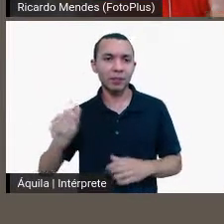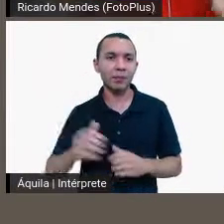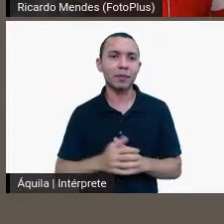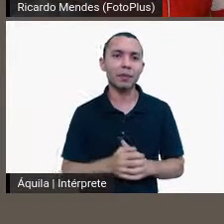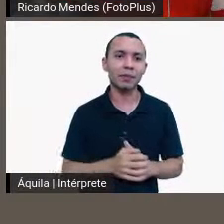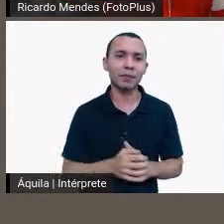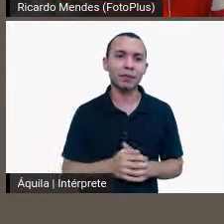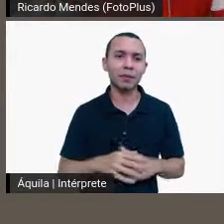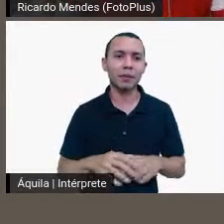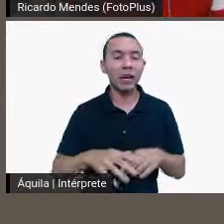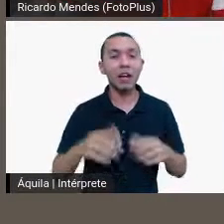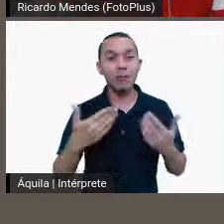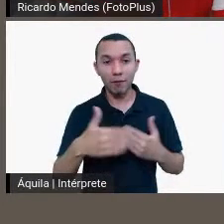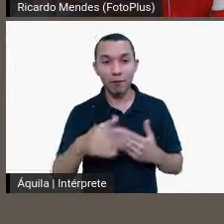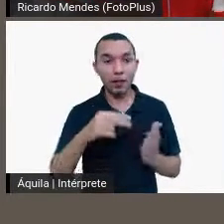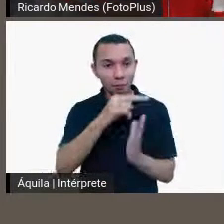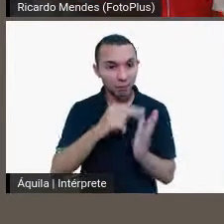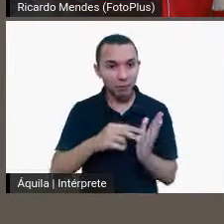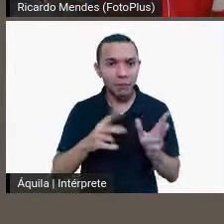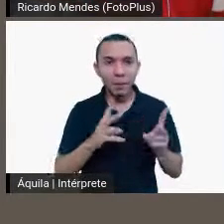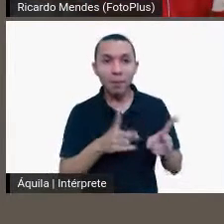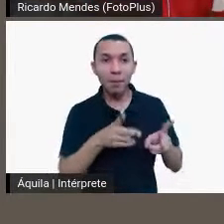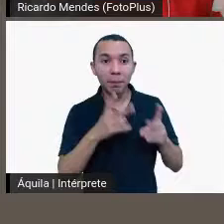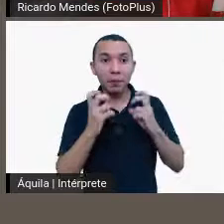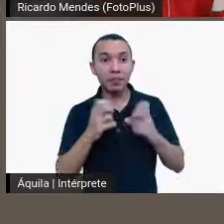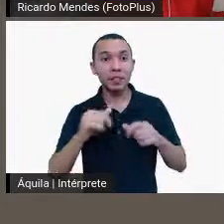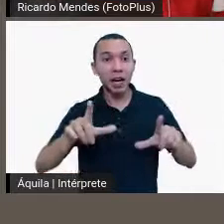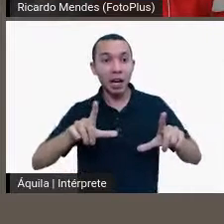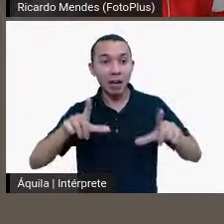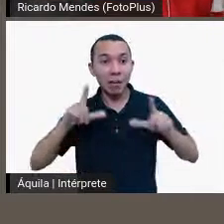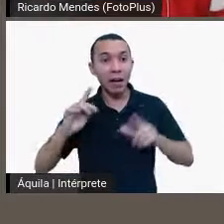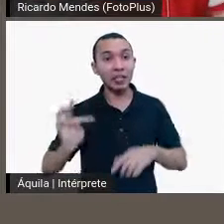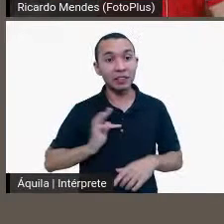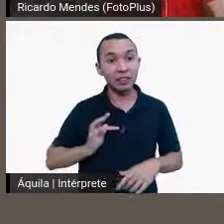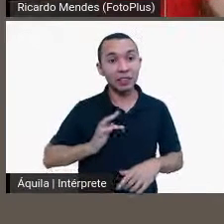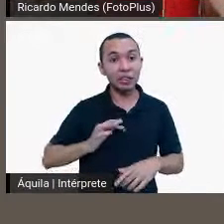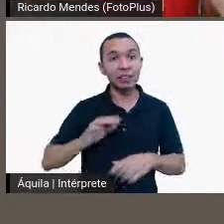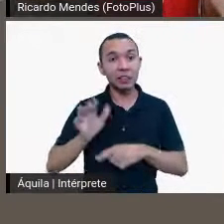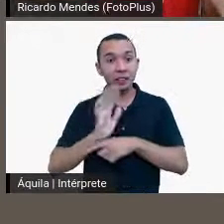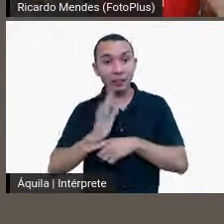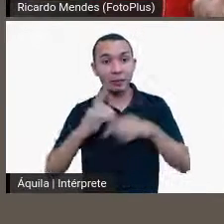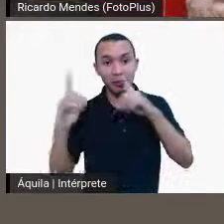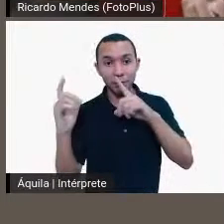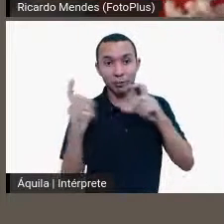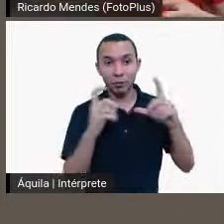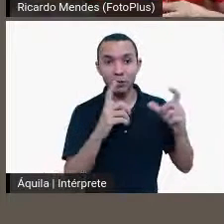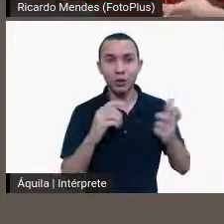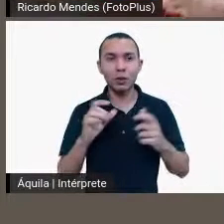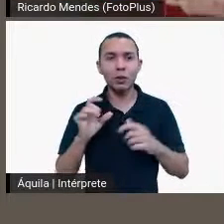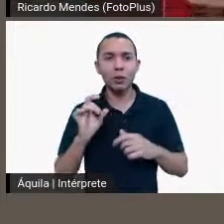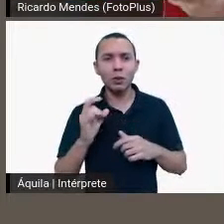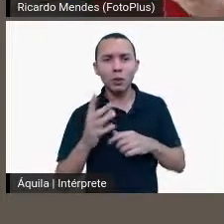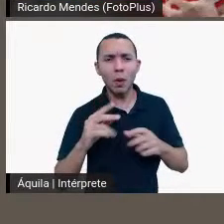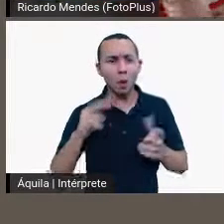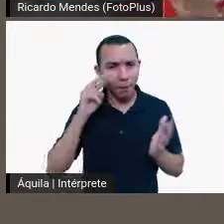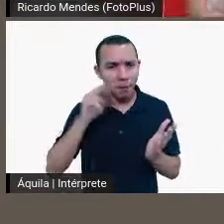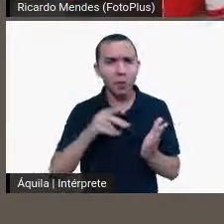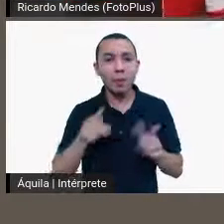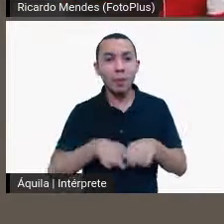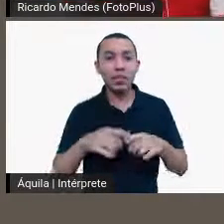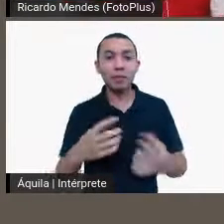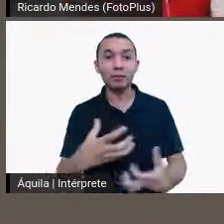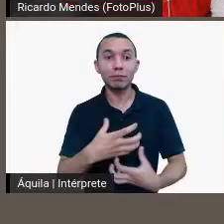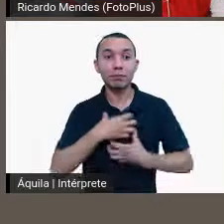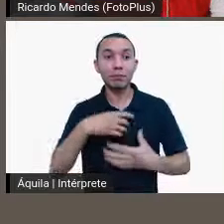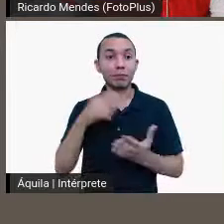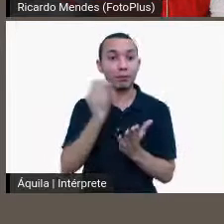vão perceber a condição das imagens técnicas do cinema e da fotografia, não só pela menção, mas pelo impacto na